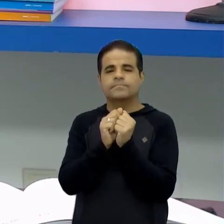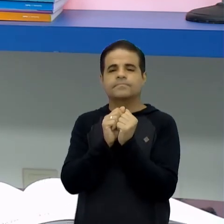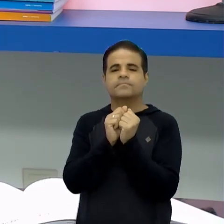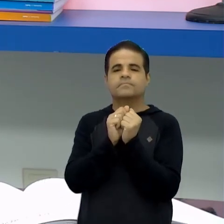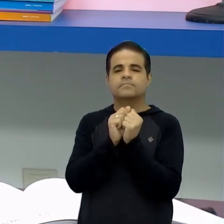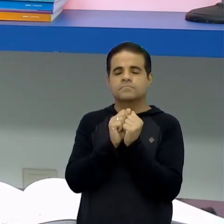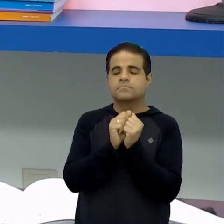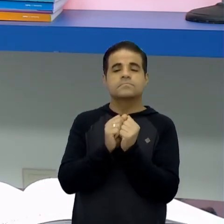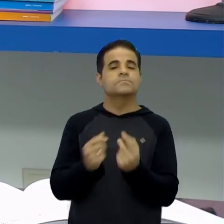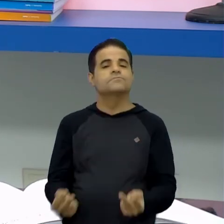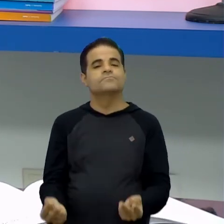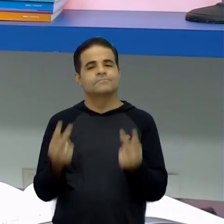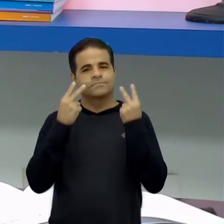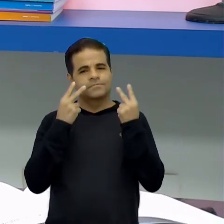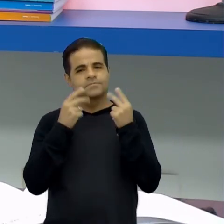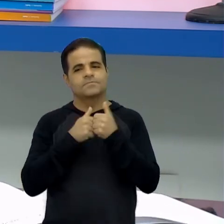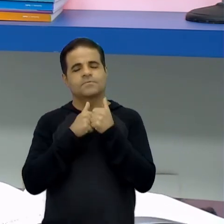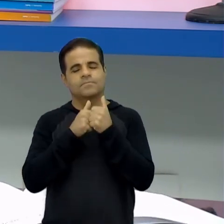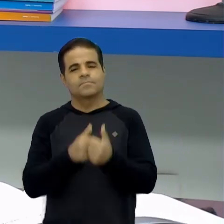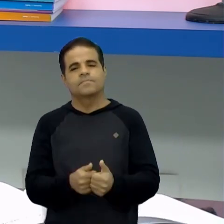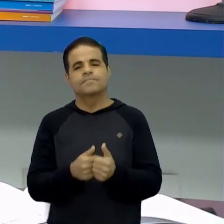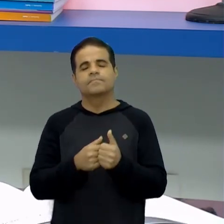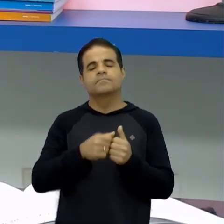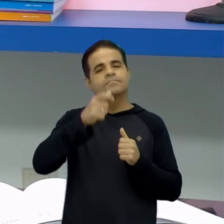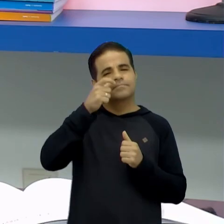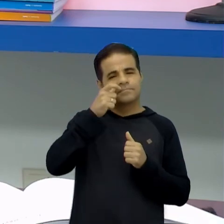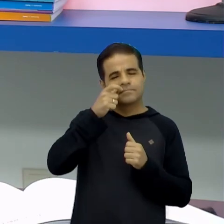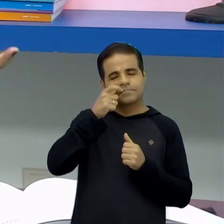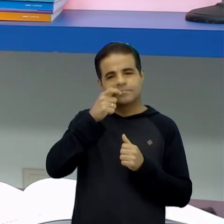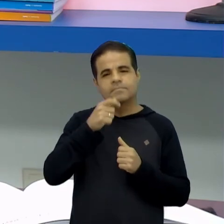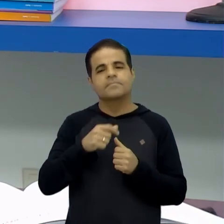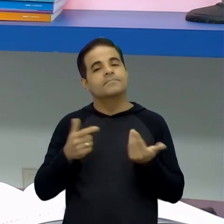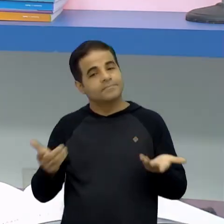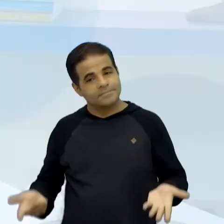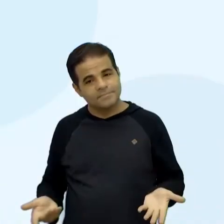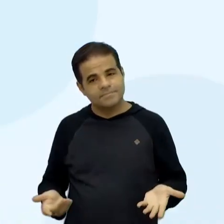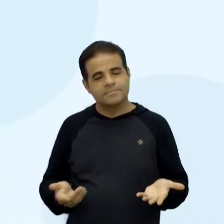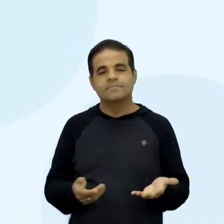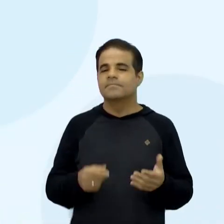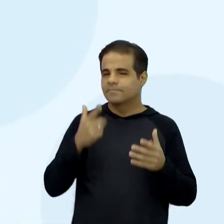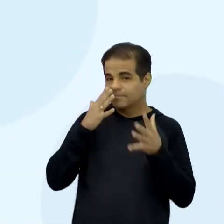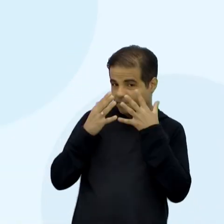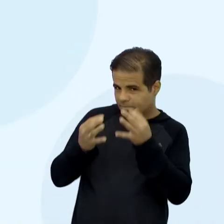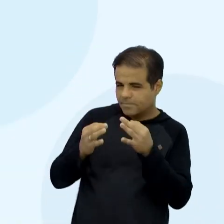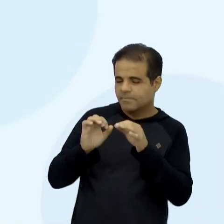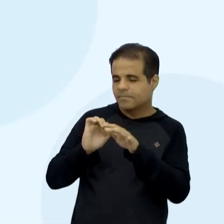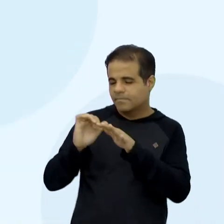né, do outro lado da TV, nos assistindo, e eu te amo, né? Se liga na mídia, Mauro. Se liga na